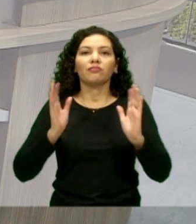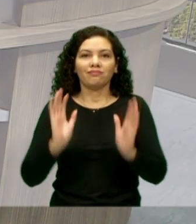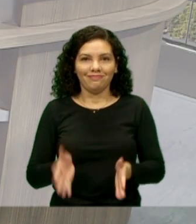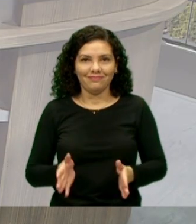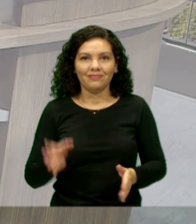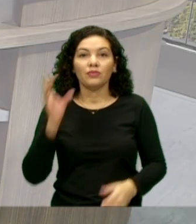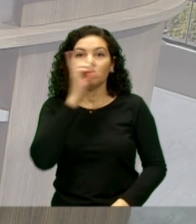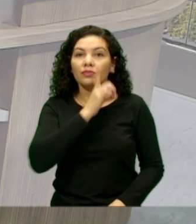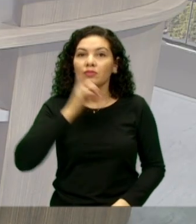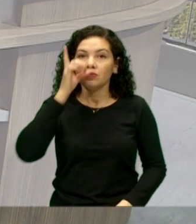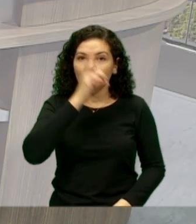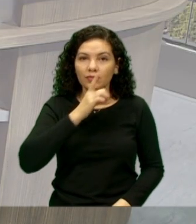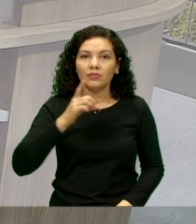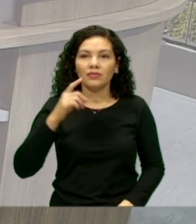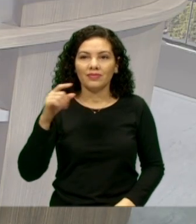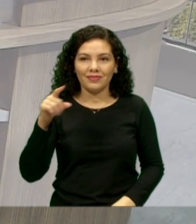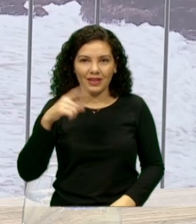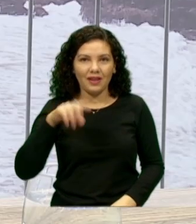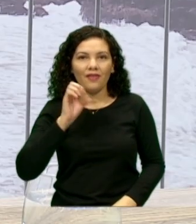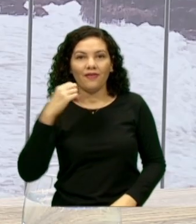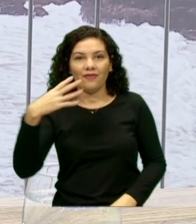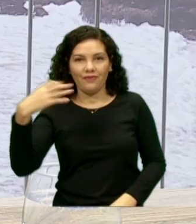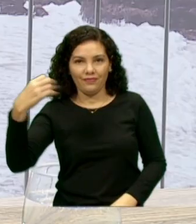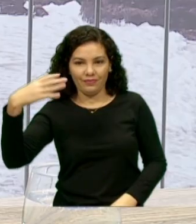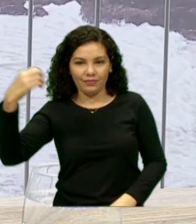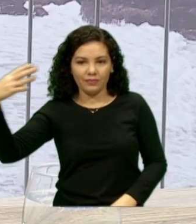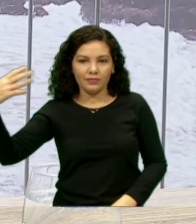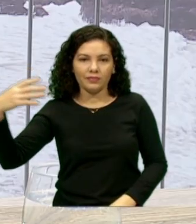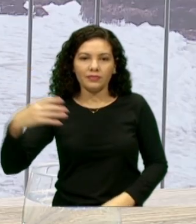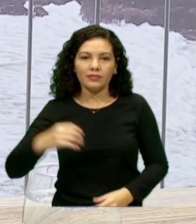Já, domingo agora já tô viajando.